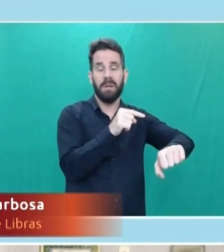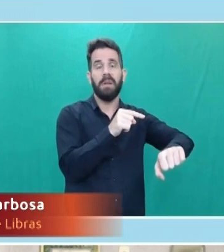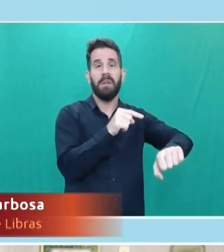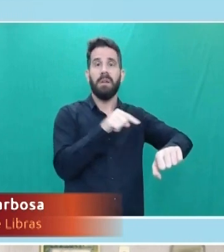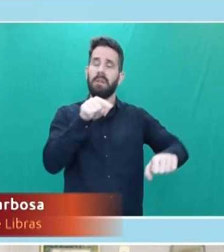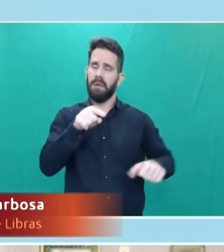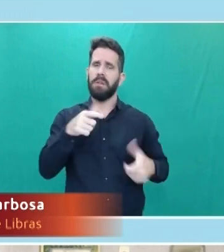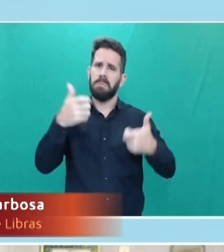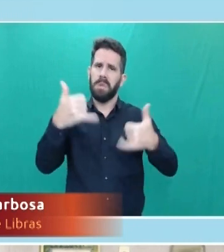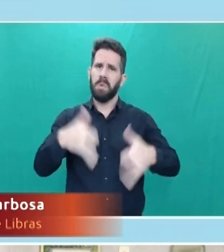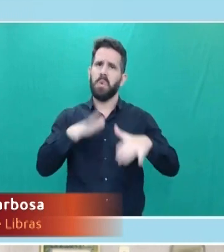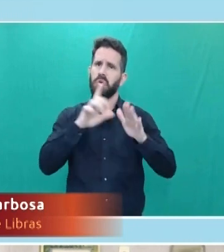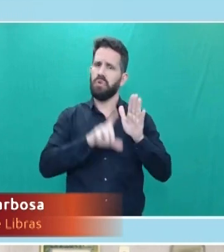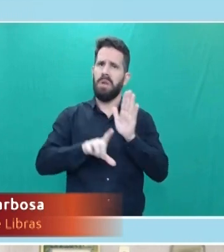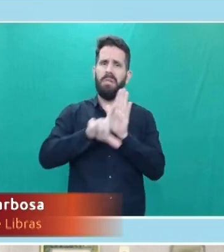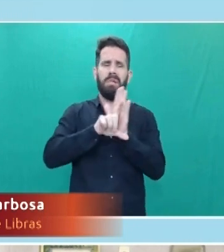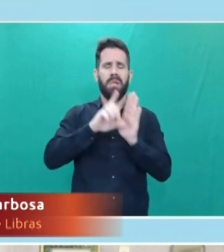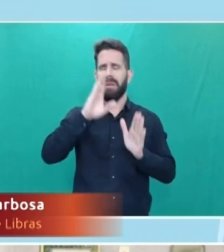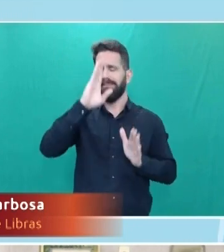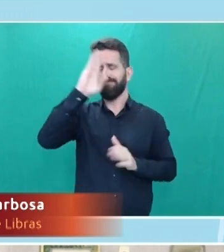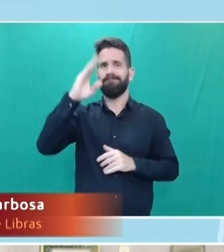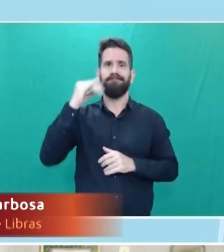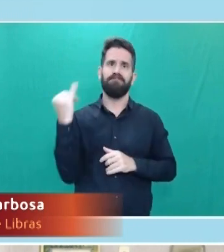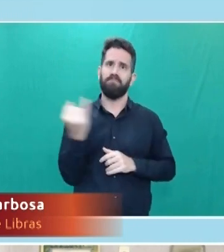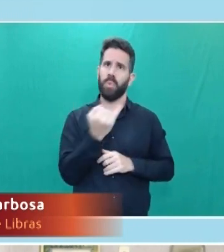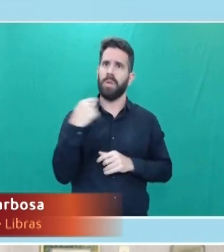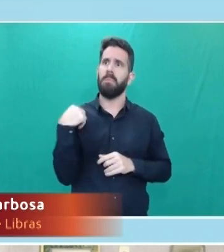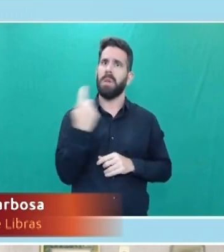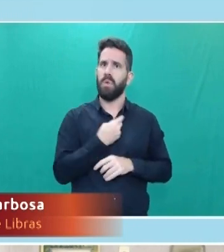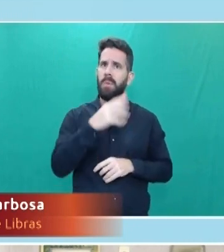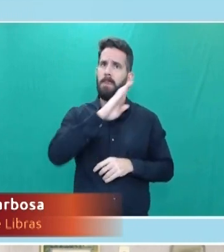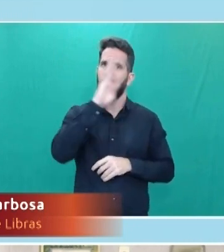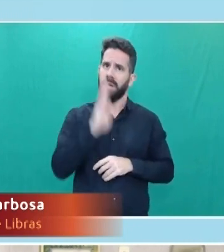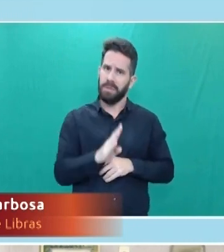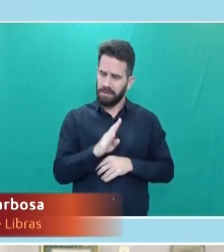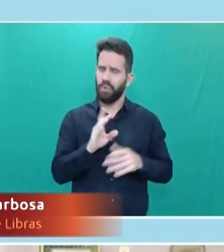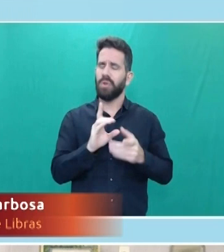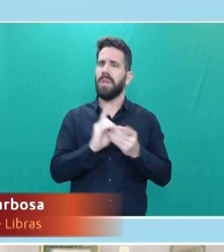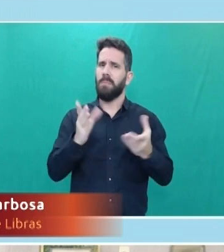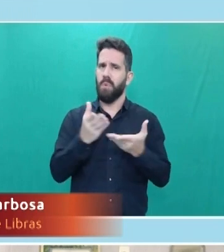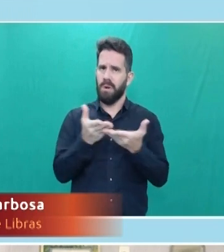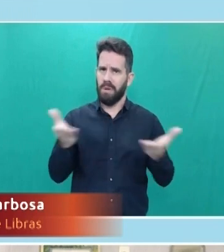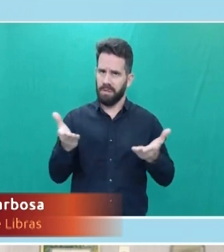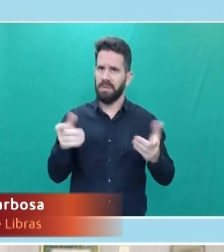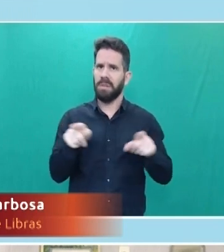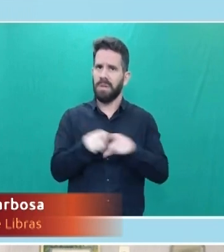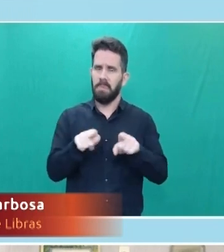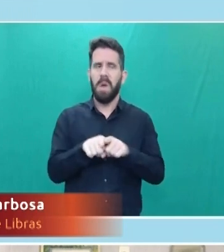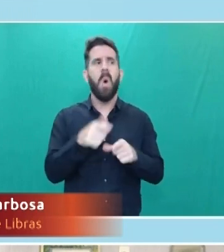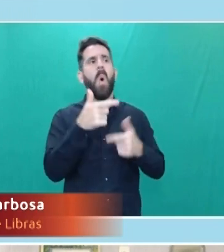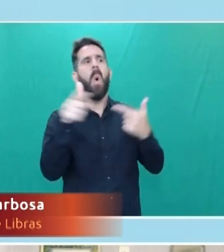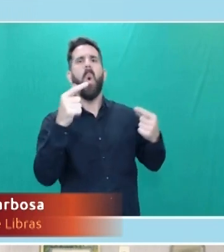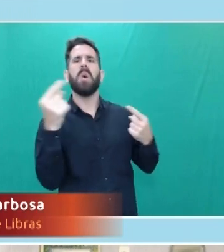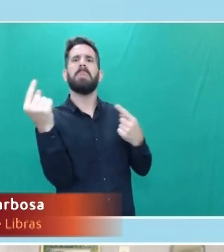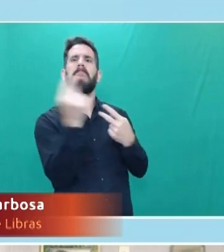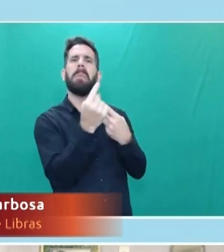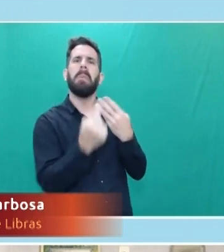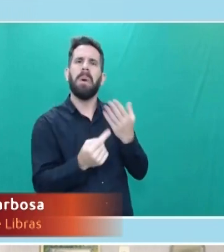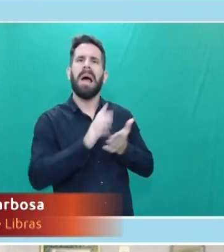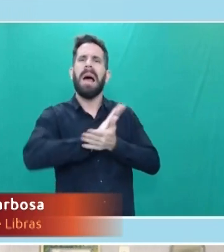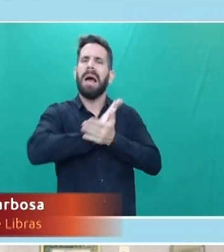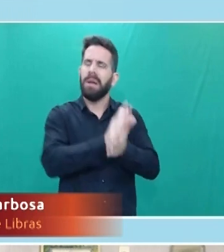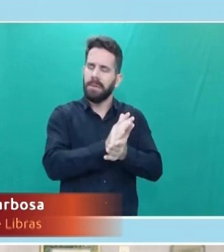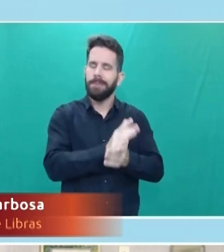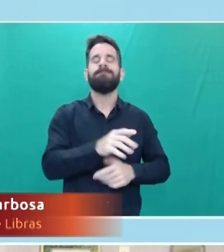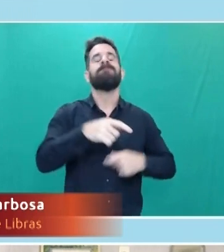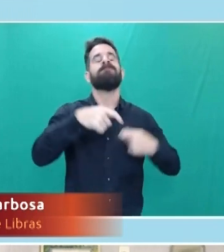nossa democracia, como também toda forma de discriminação, de preconceito e de racismo deve